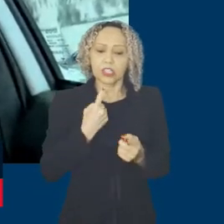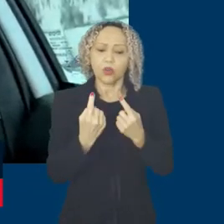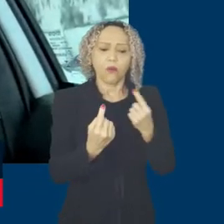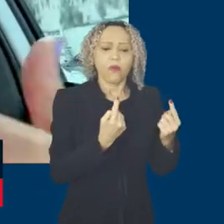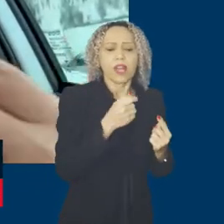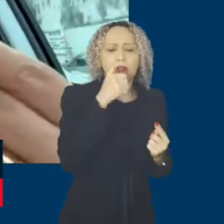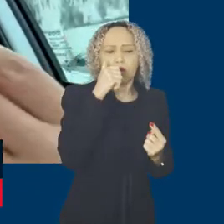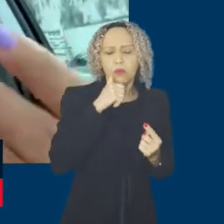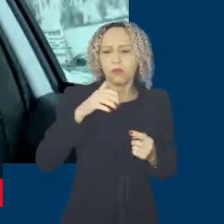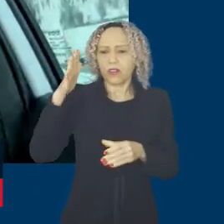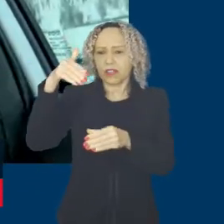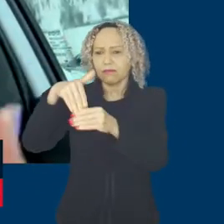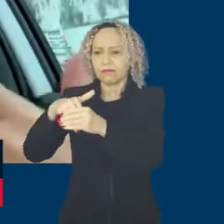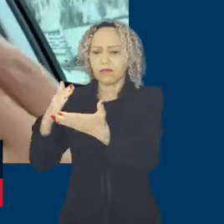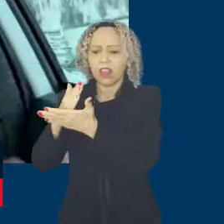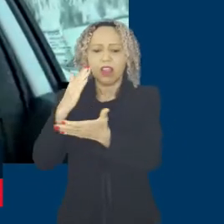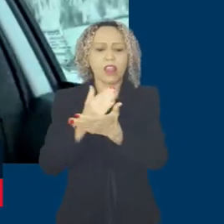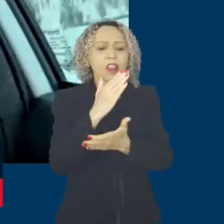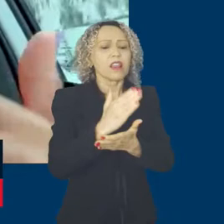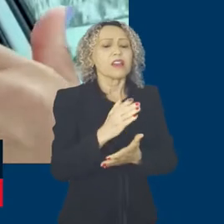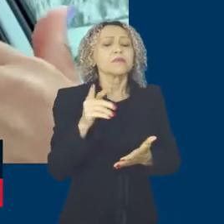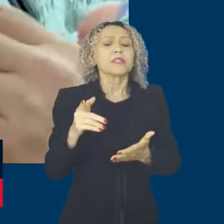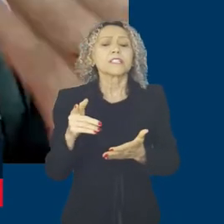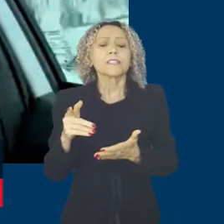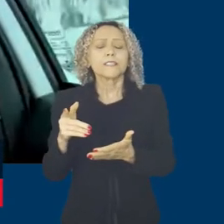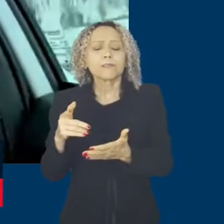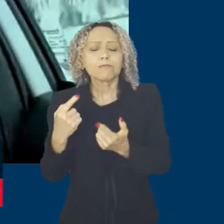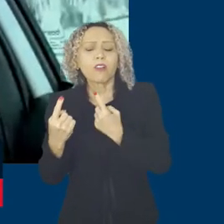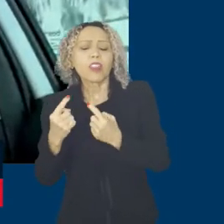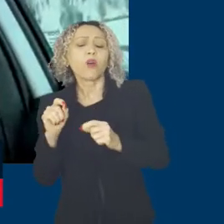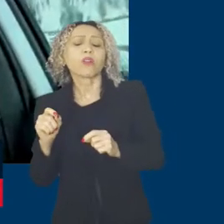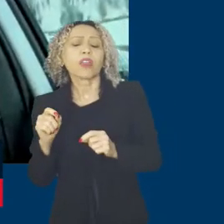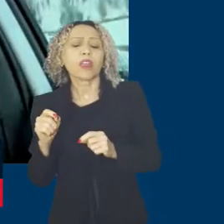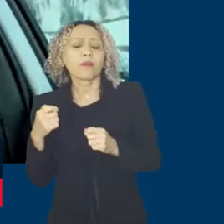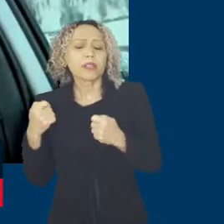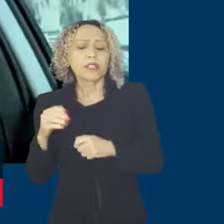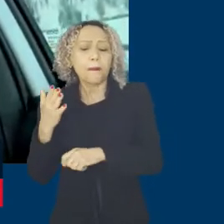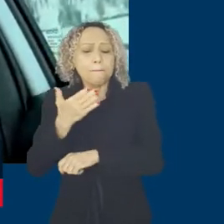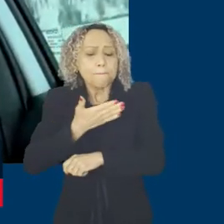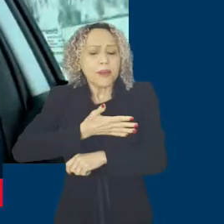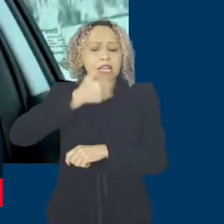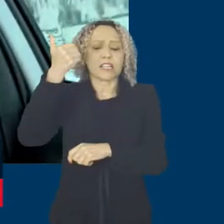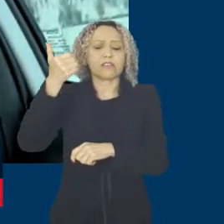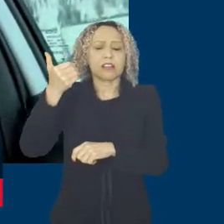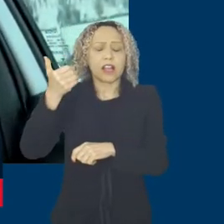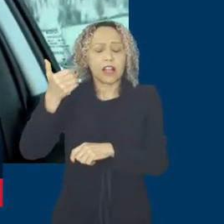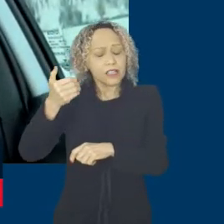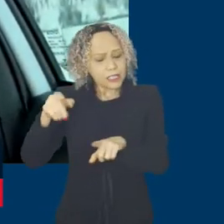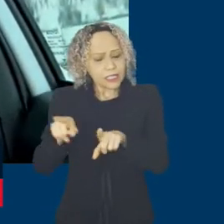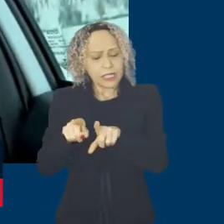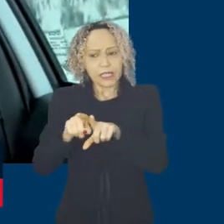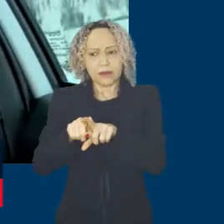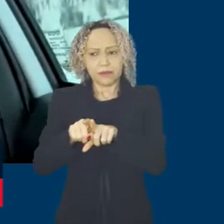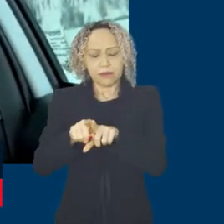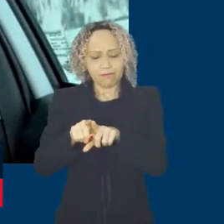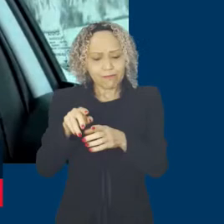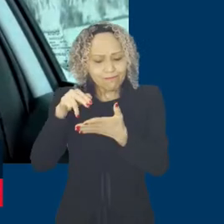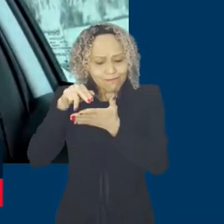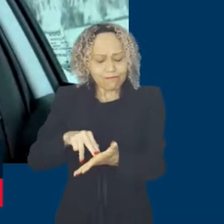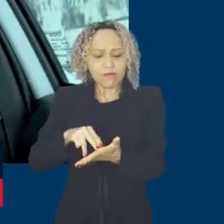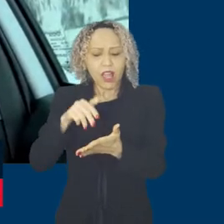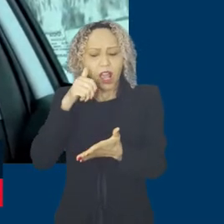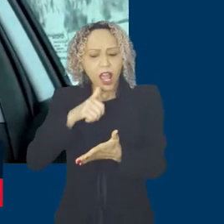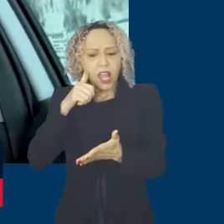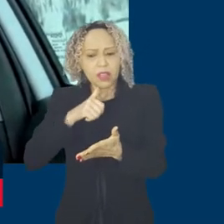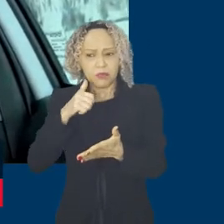melhorar, o que precisa fazer para consolidar mais a presença das mulheres na disputa